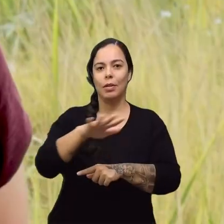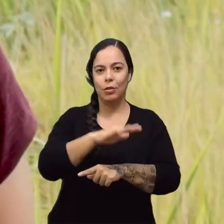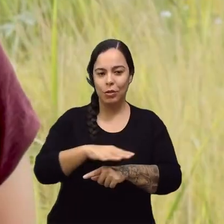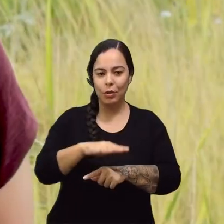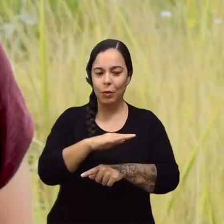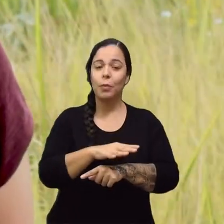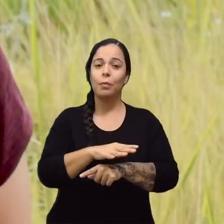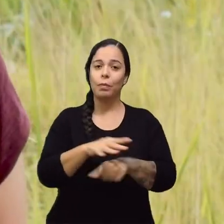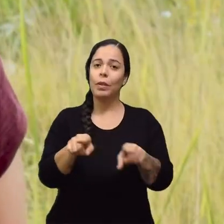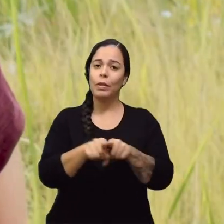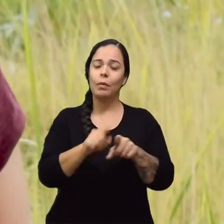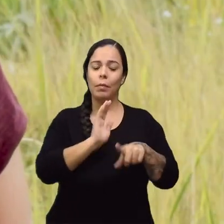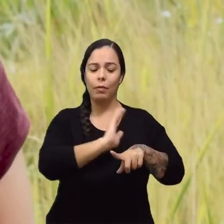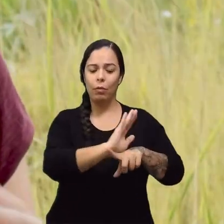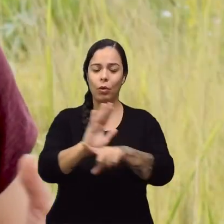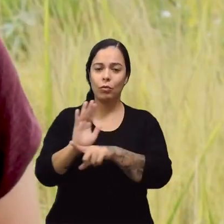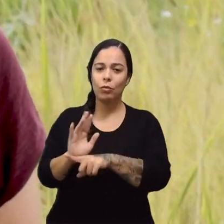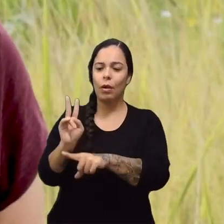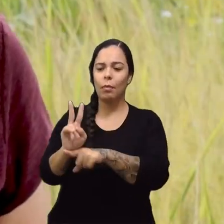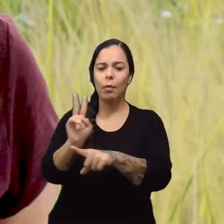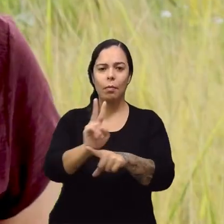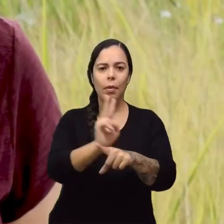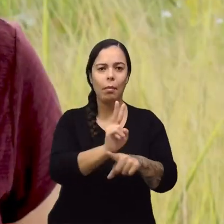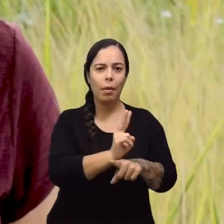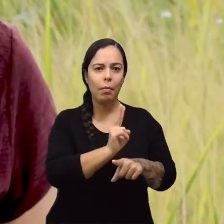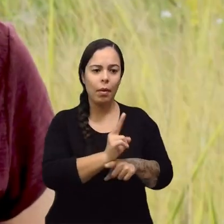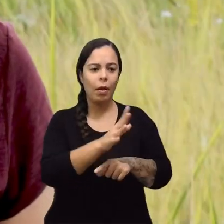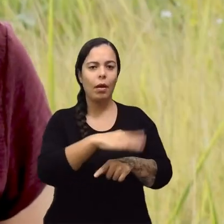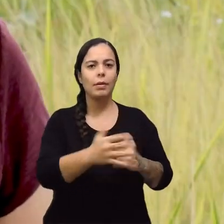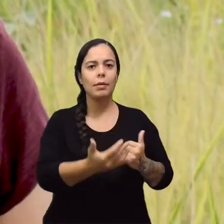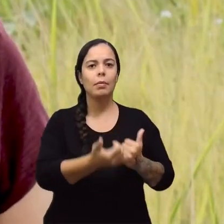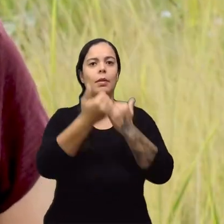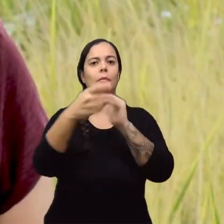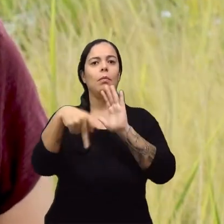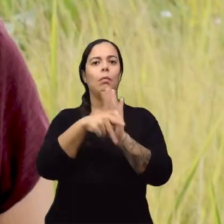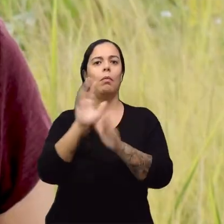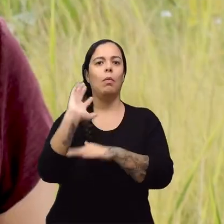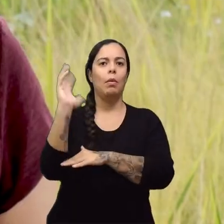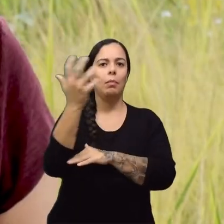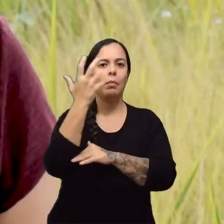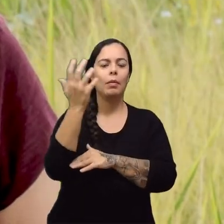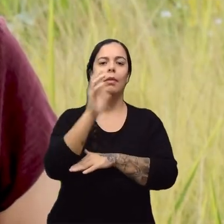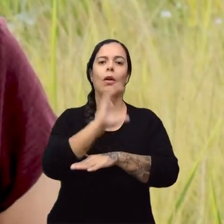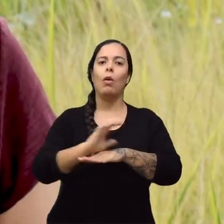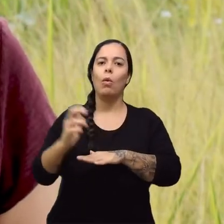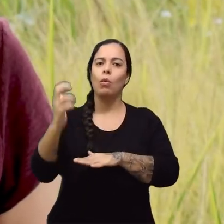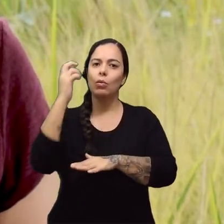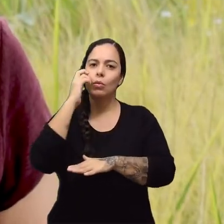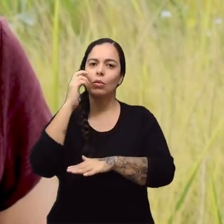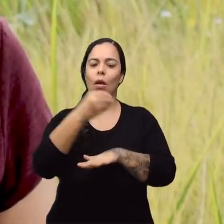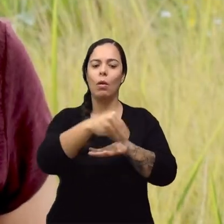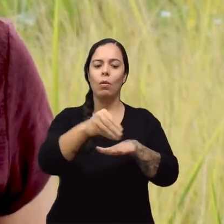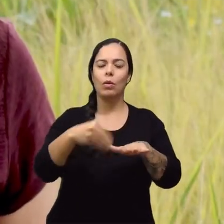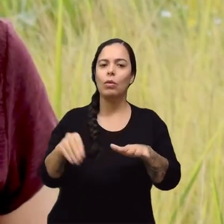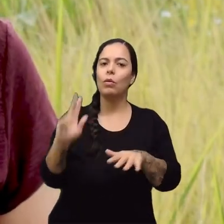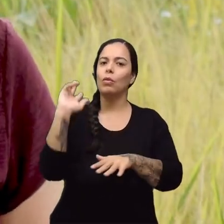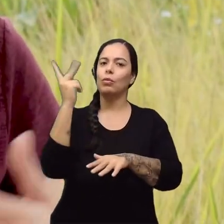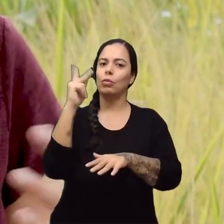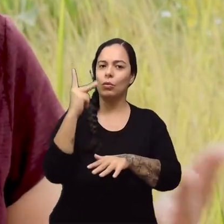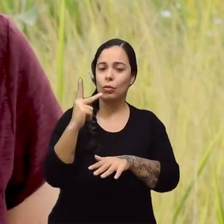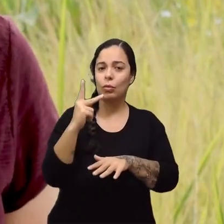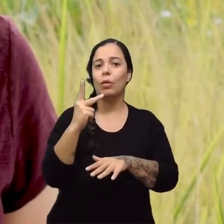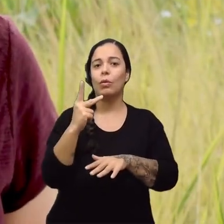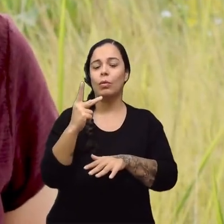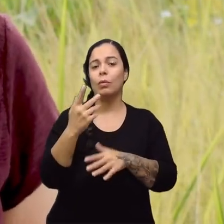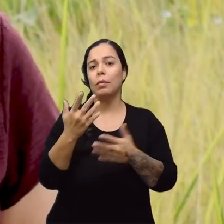ajudar a preservar essa área, esse patrimônio ambiental, cultural, arqueológico, histórico, e que não pode,